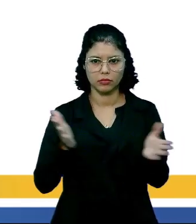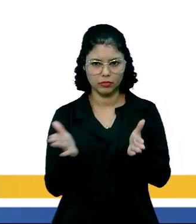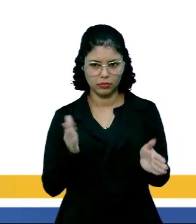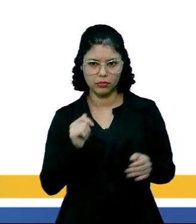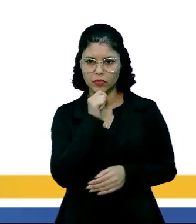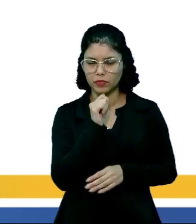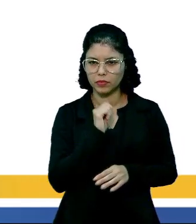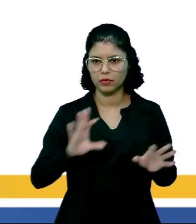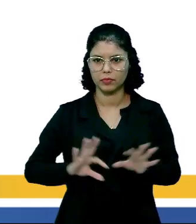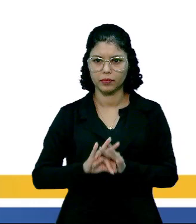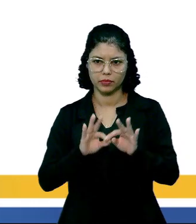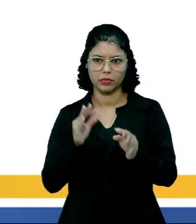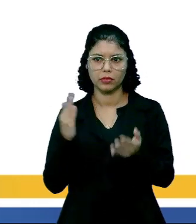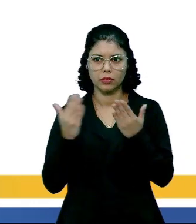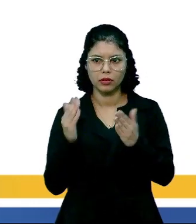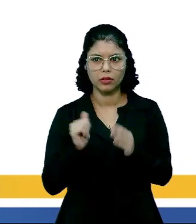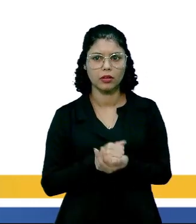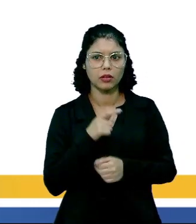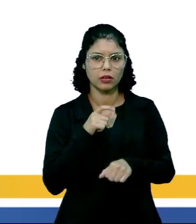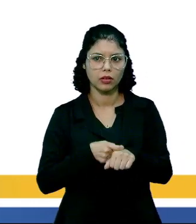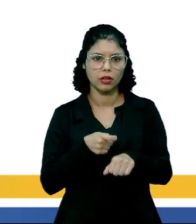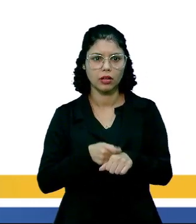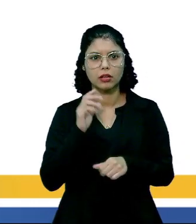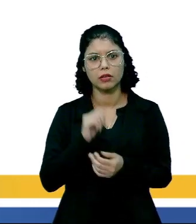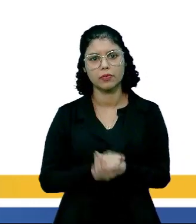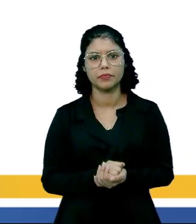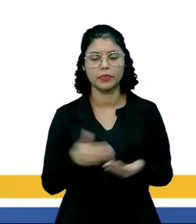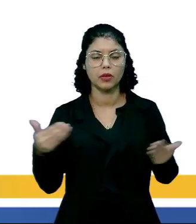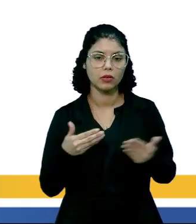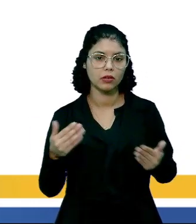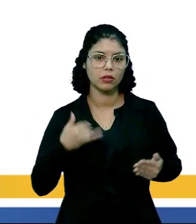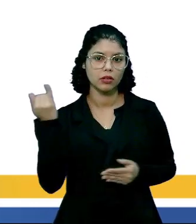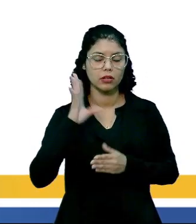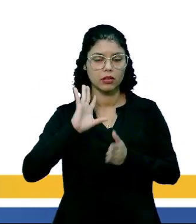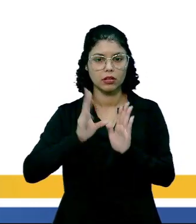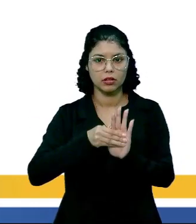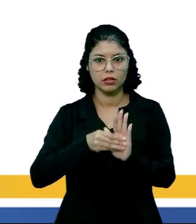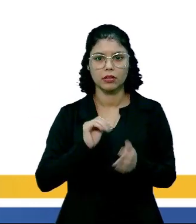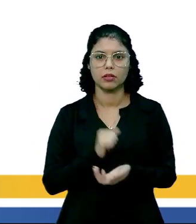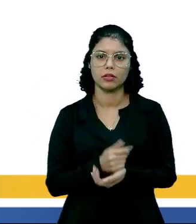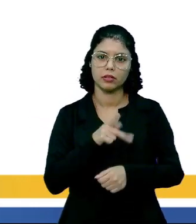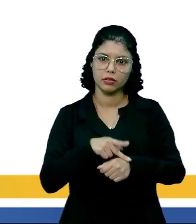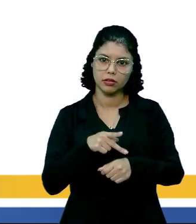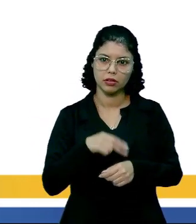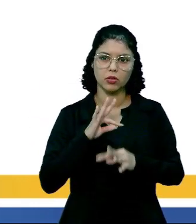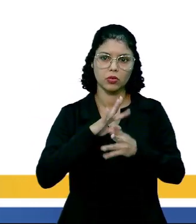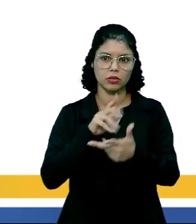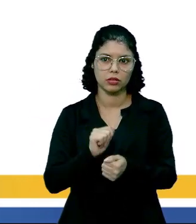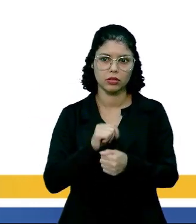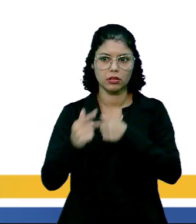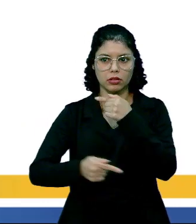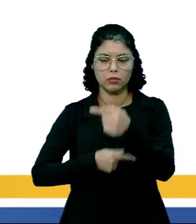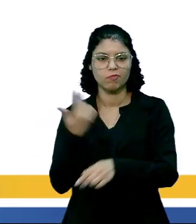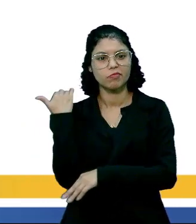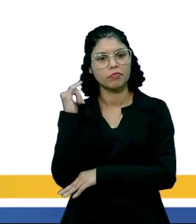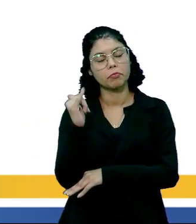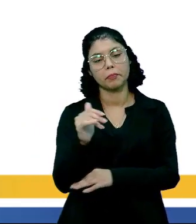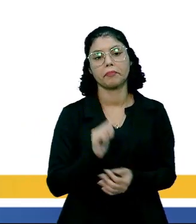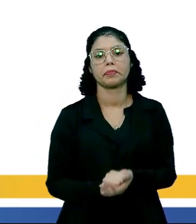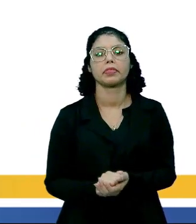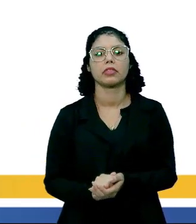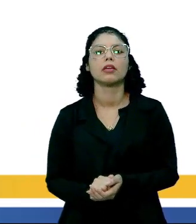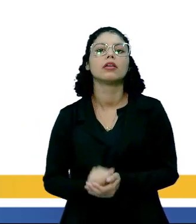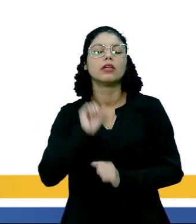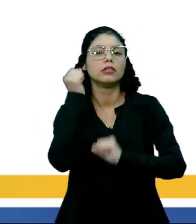Associados a outros elementos rochosos e minerais atualmente a principal aplicação do carvão mineral no mundo é a geração de energia elétrica